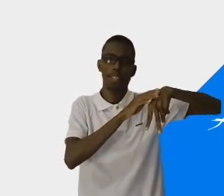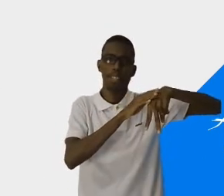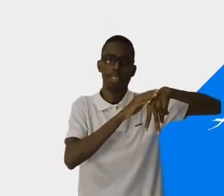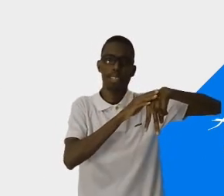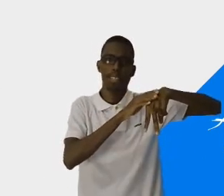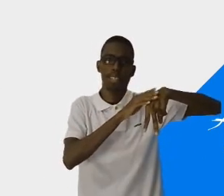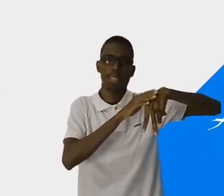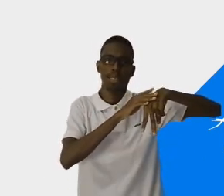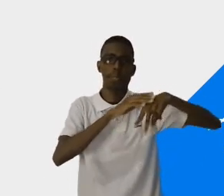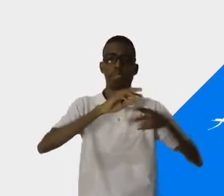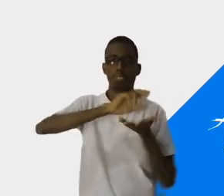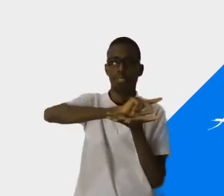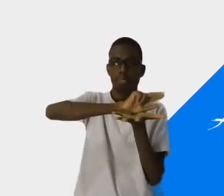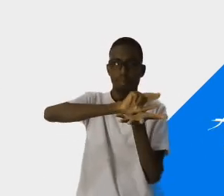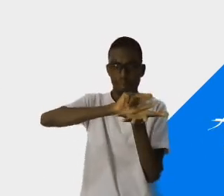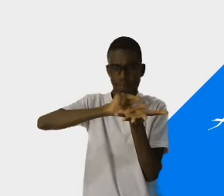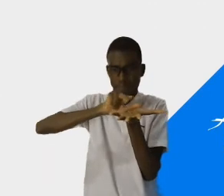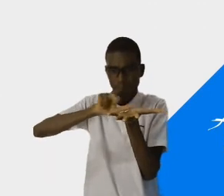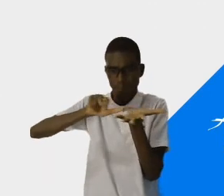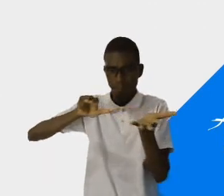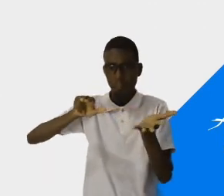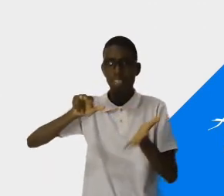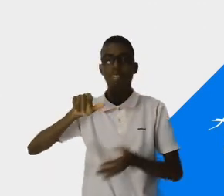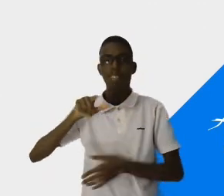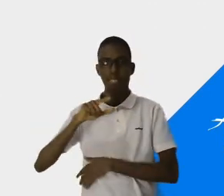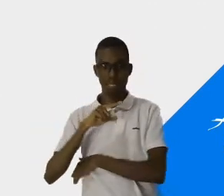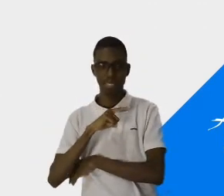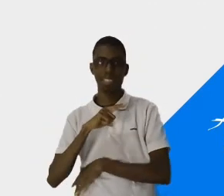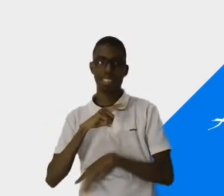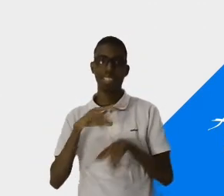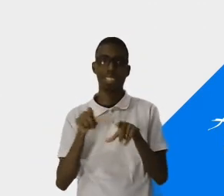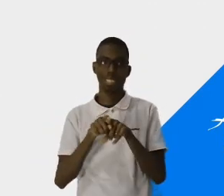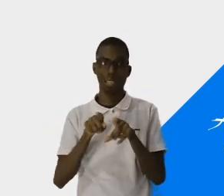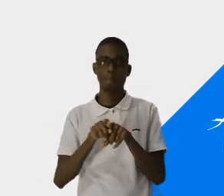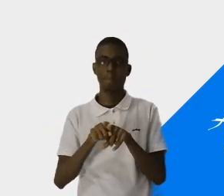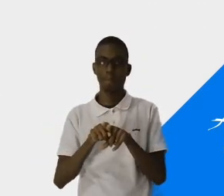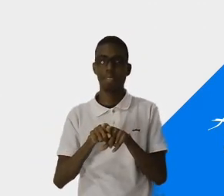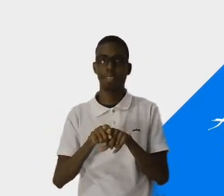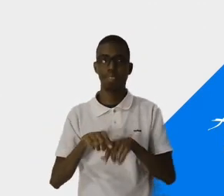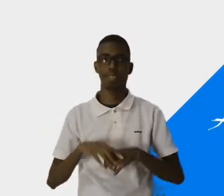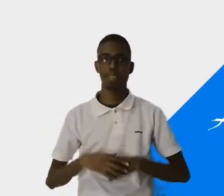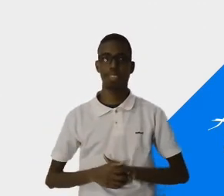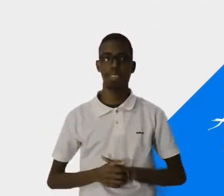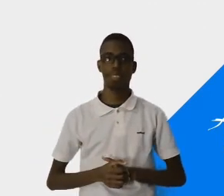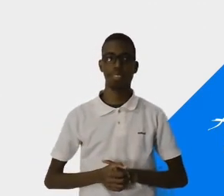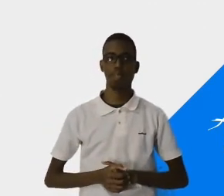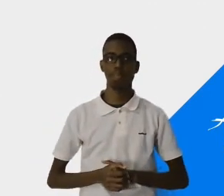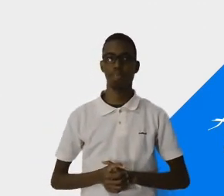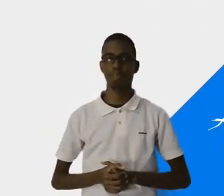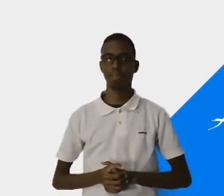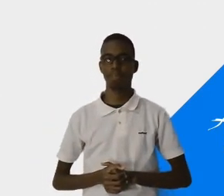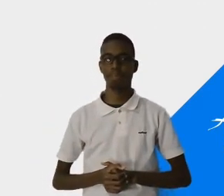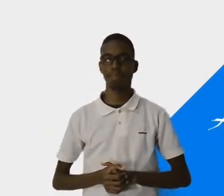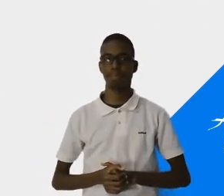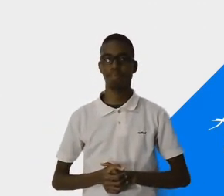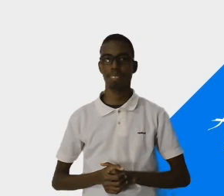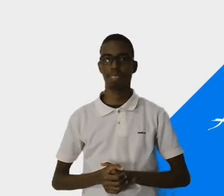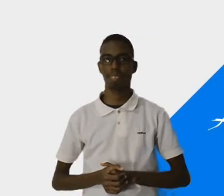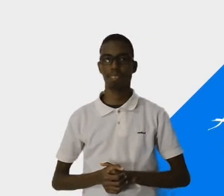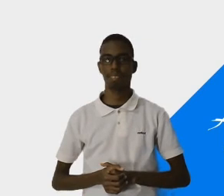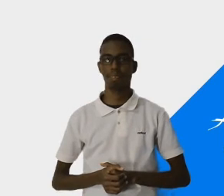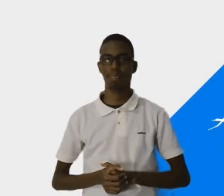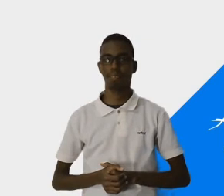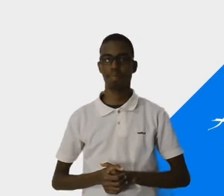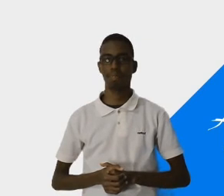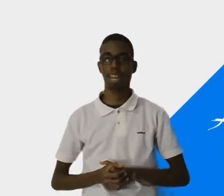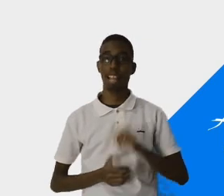Ela tem um QI de 108 médio, né? Um percentil de 70. Ela fez toda uma bateria grande, aqui é só alguns